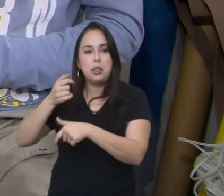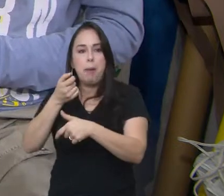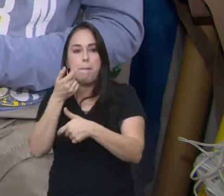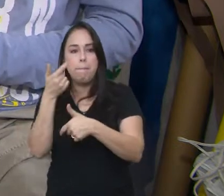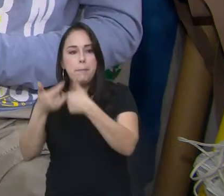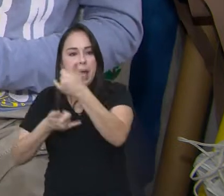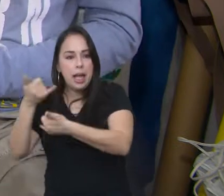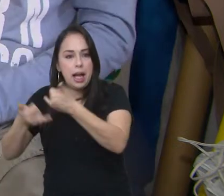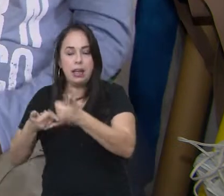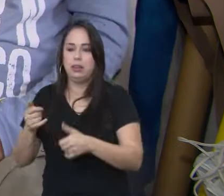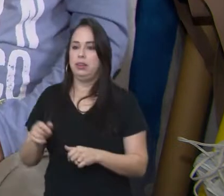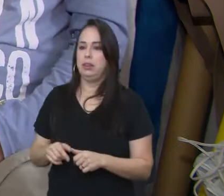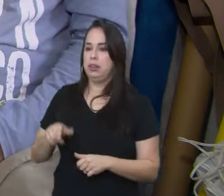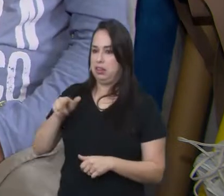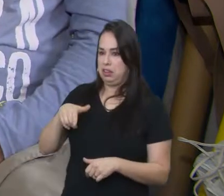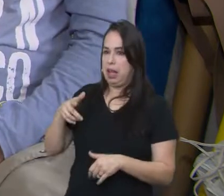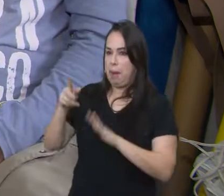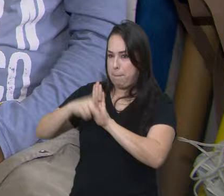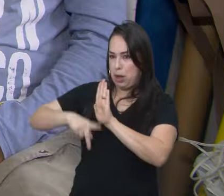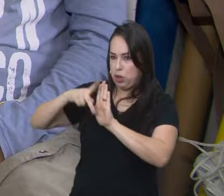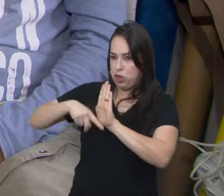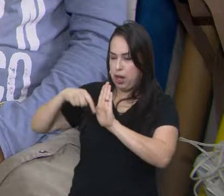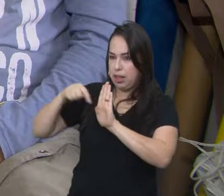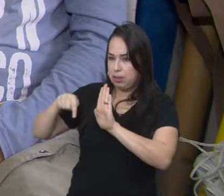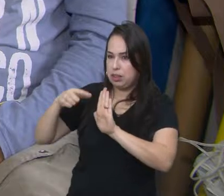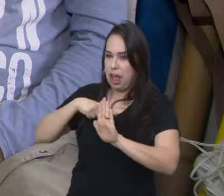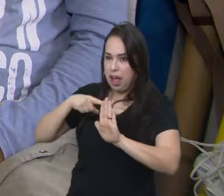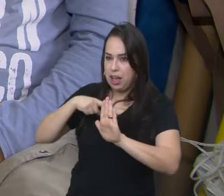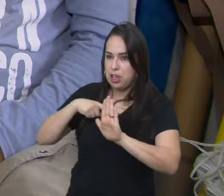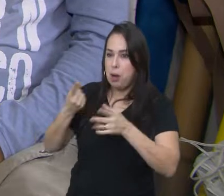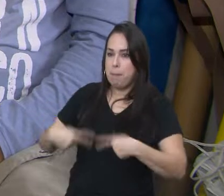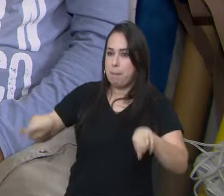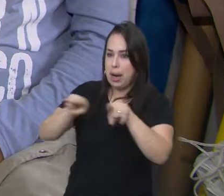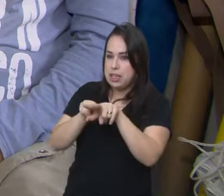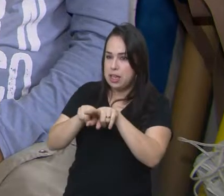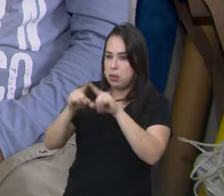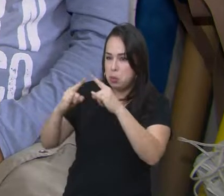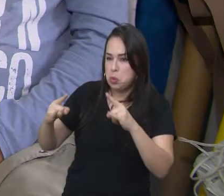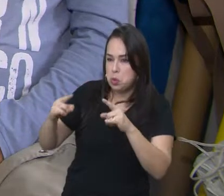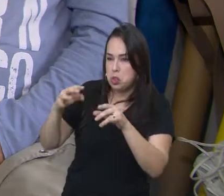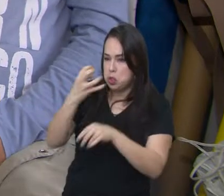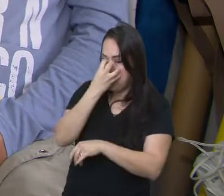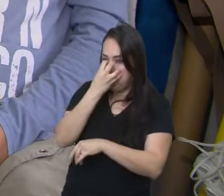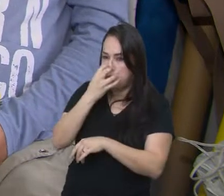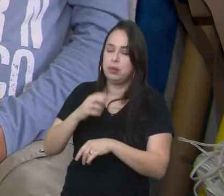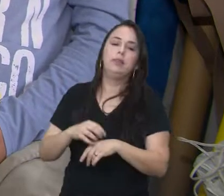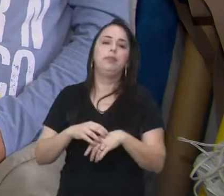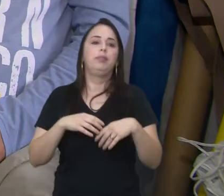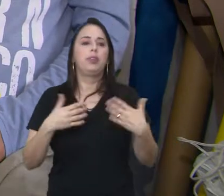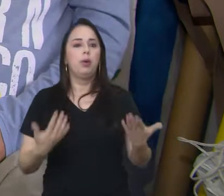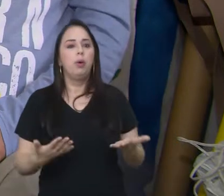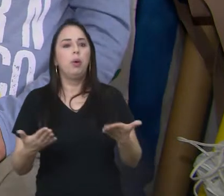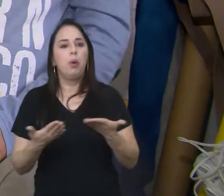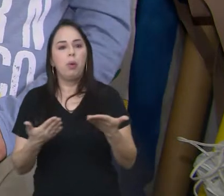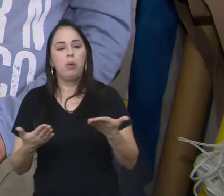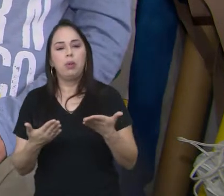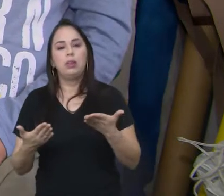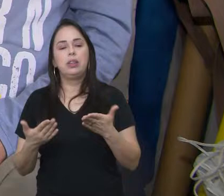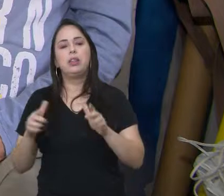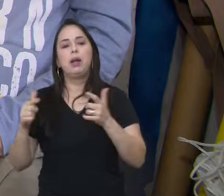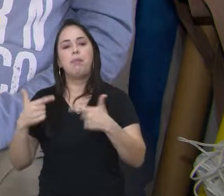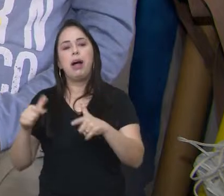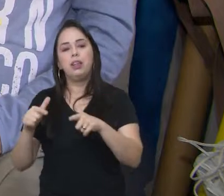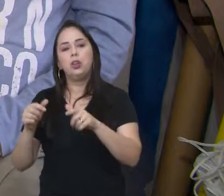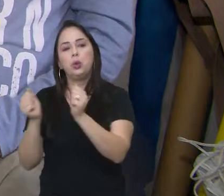a situação. Você, inclusive tem projeto, não tem? Ou trabalha em parceria com projeto, com um grupo? Então, eu hoje trabalho com a Fundação